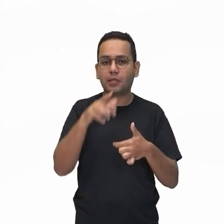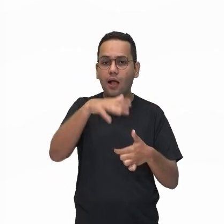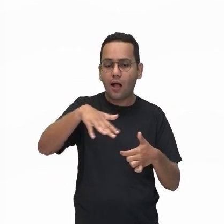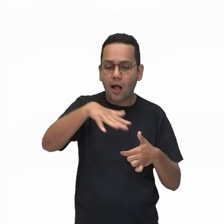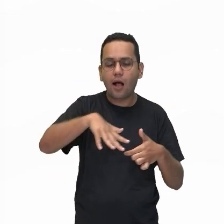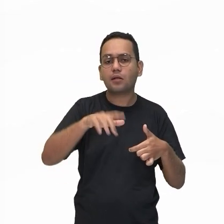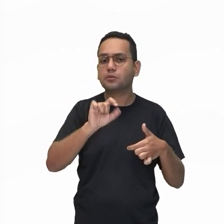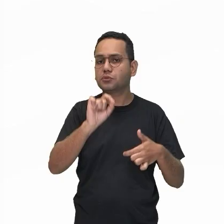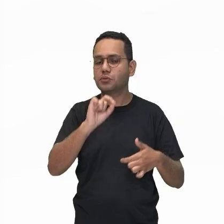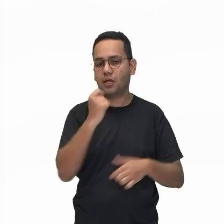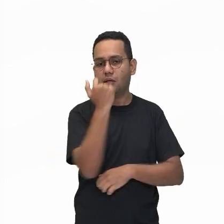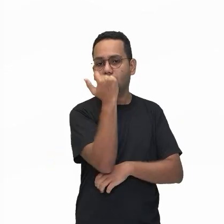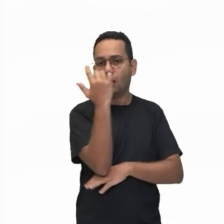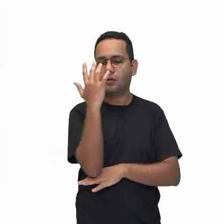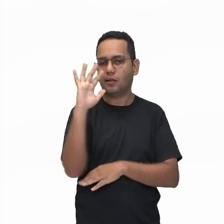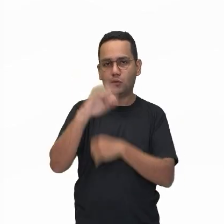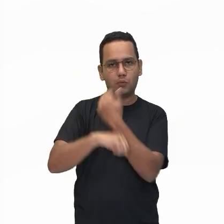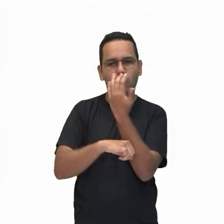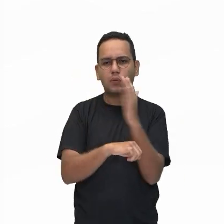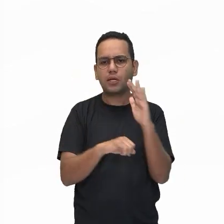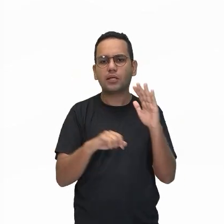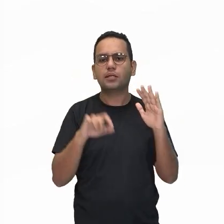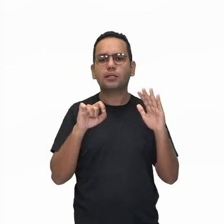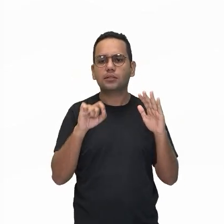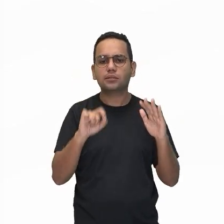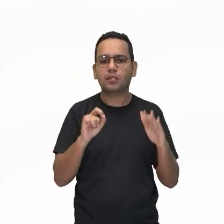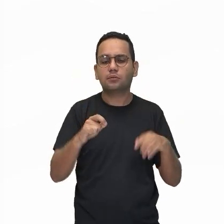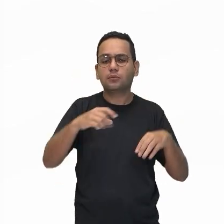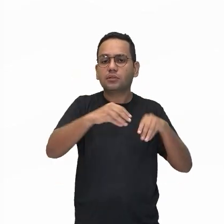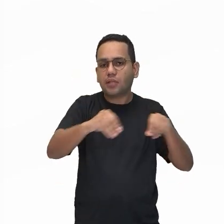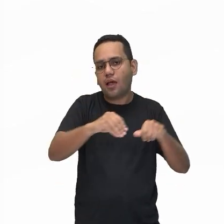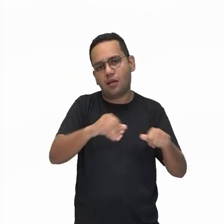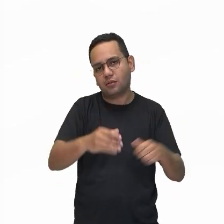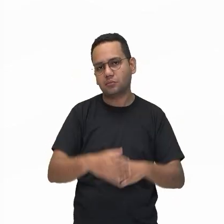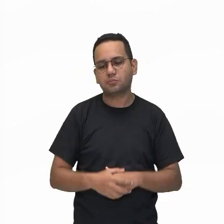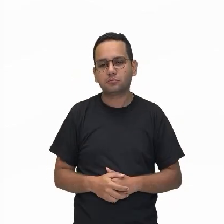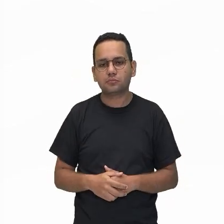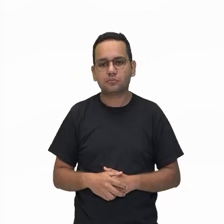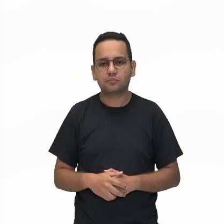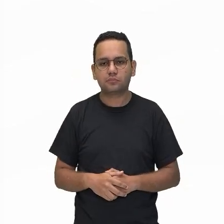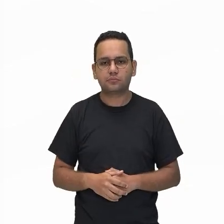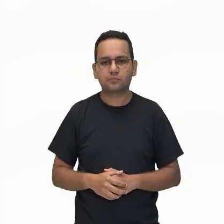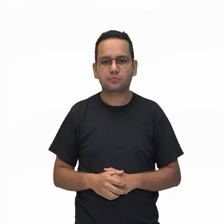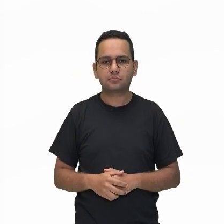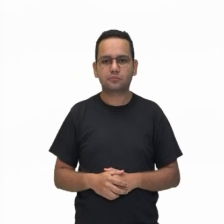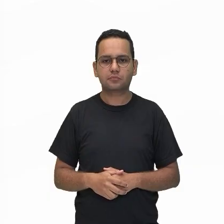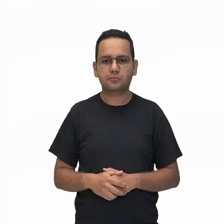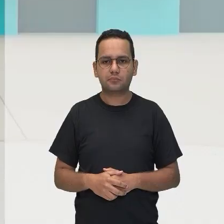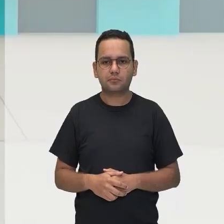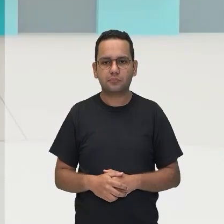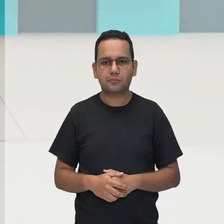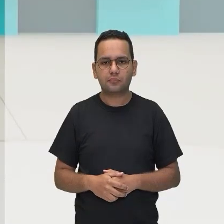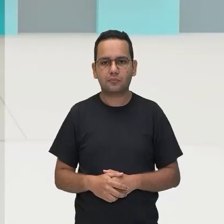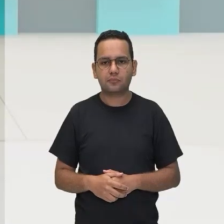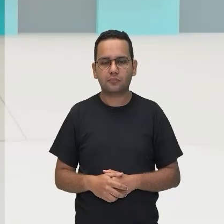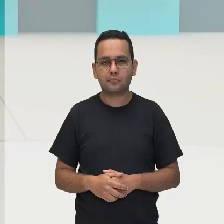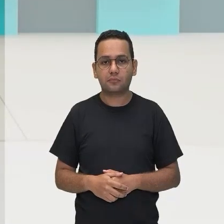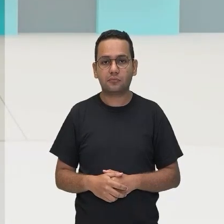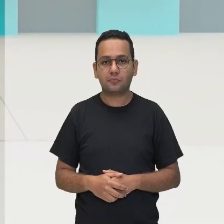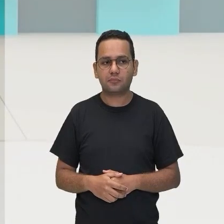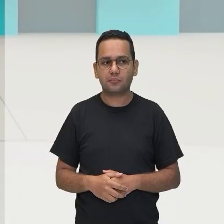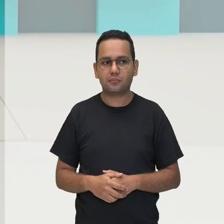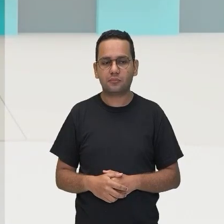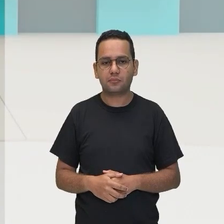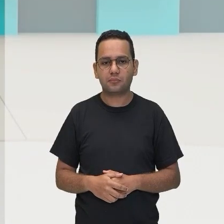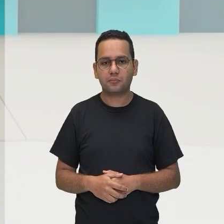natureza que acontece no meio terrestre. Então, vamos conhecer quais são essas práticas. Vamos lá.